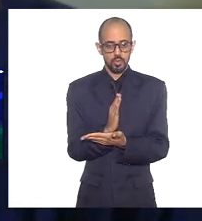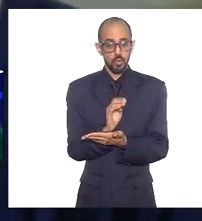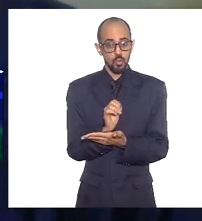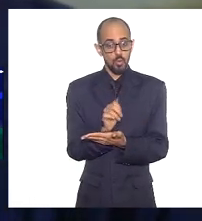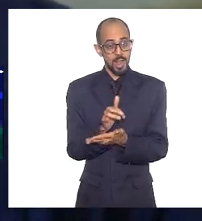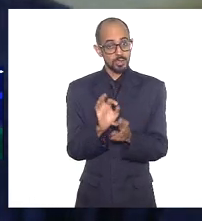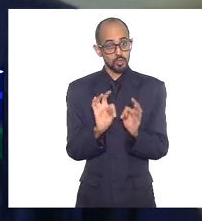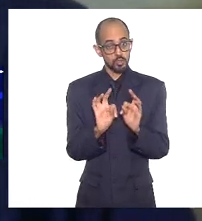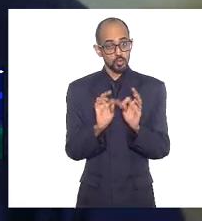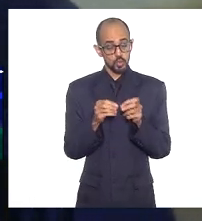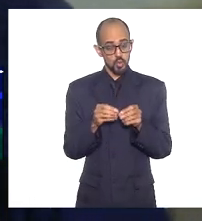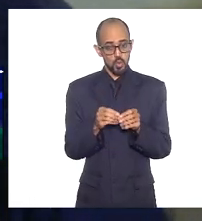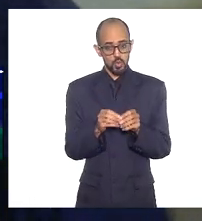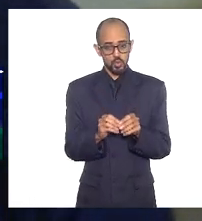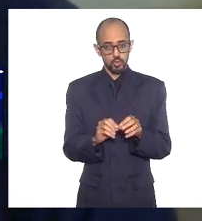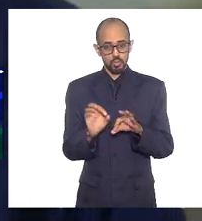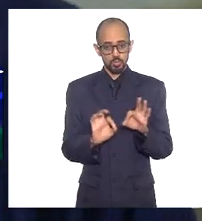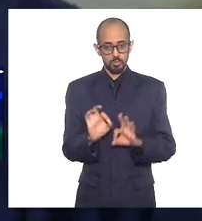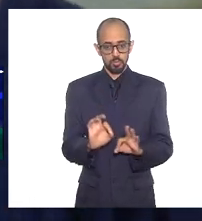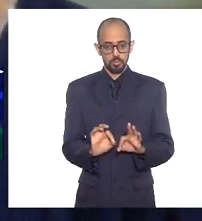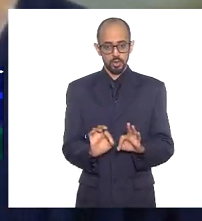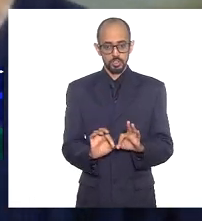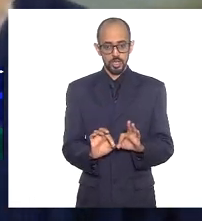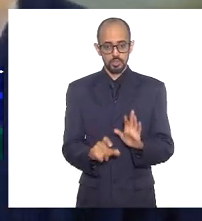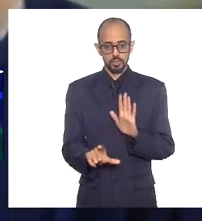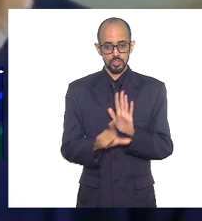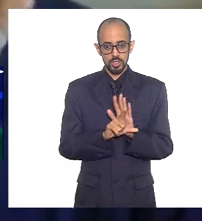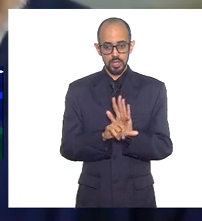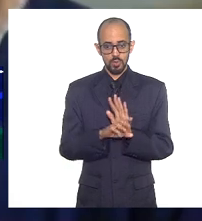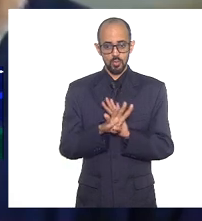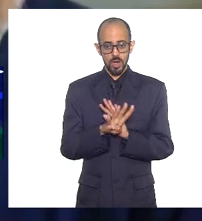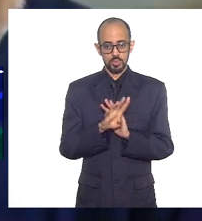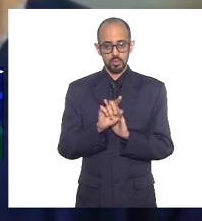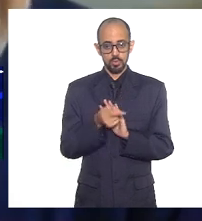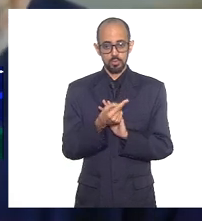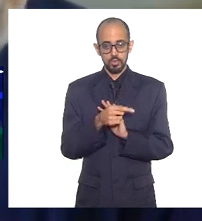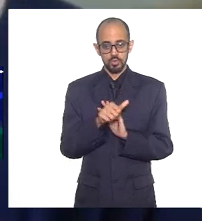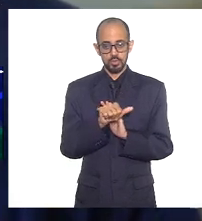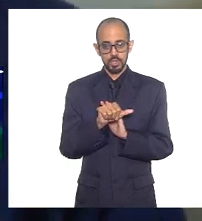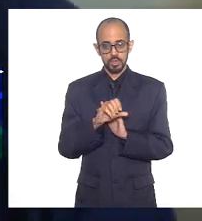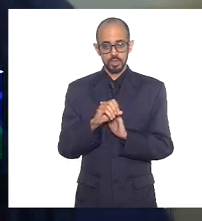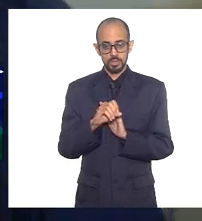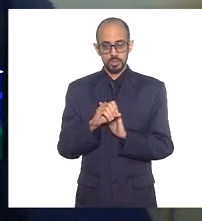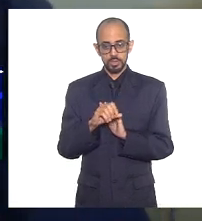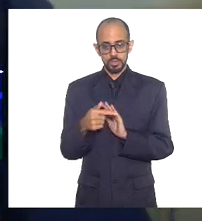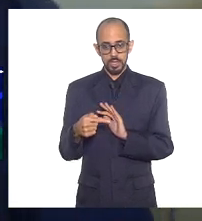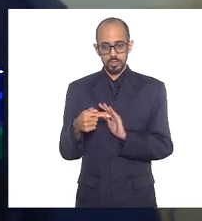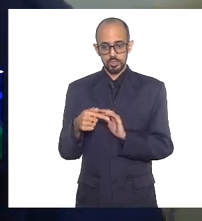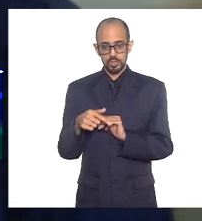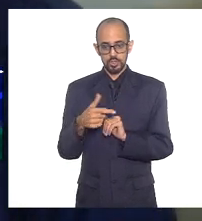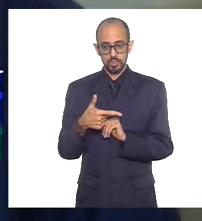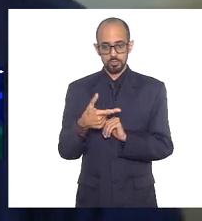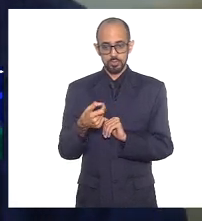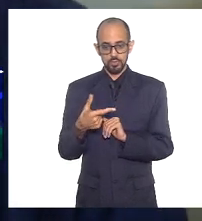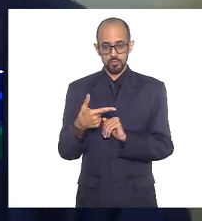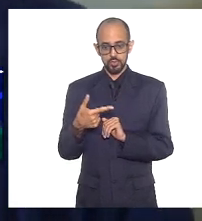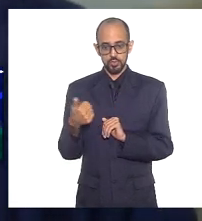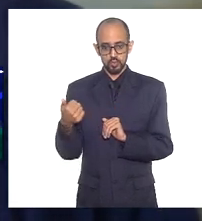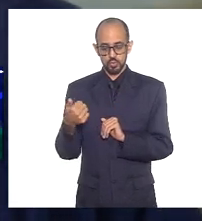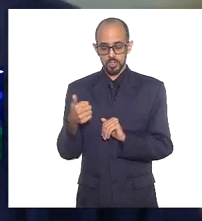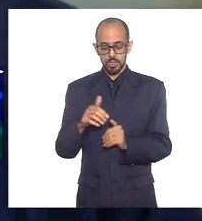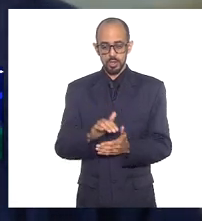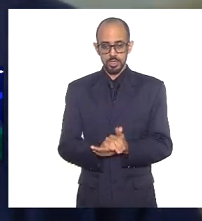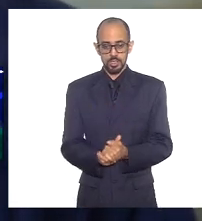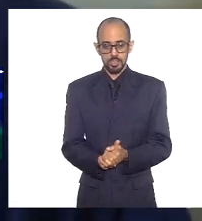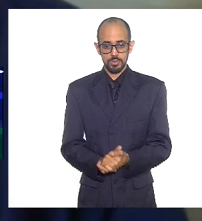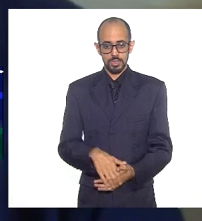na íntegra o projeto de lei 4.107 de 2021 de minha autoria com a deputada